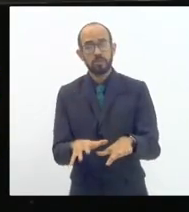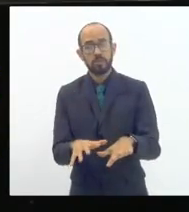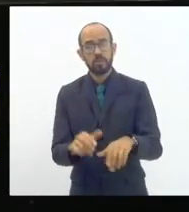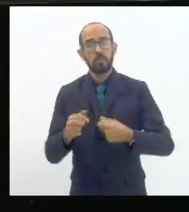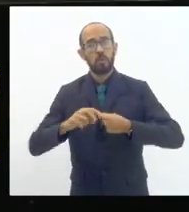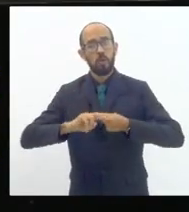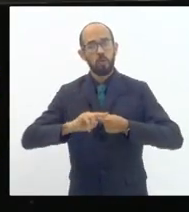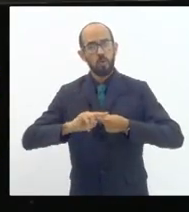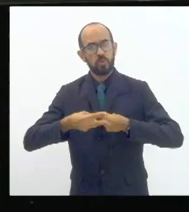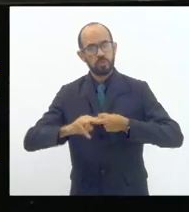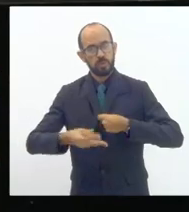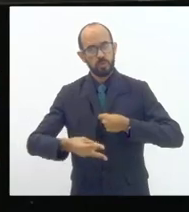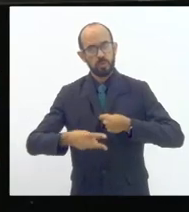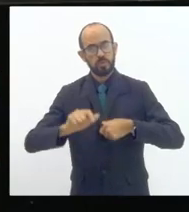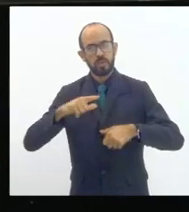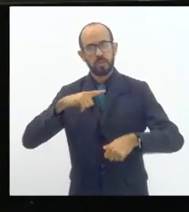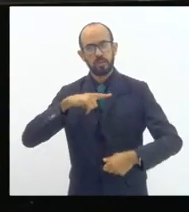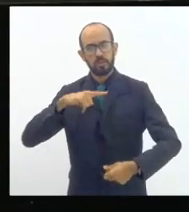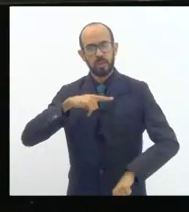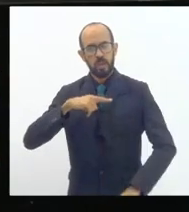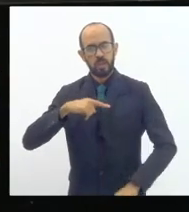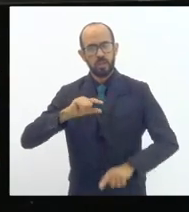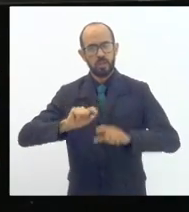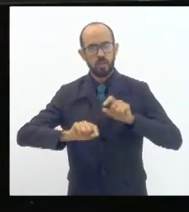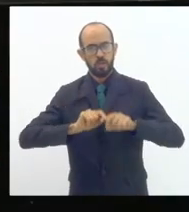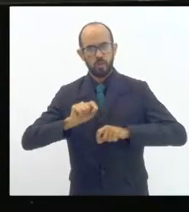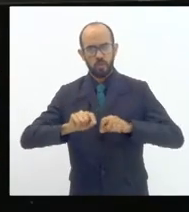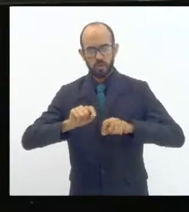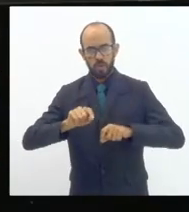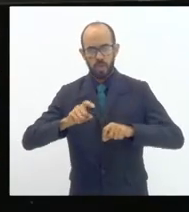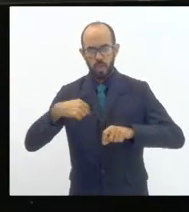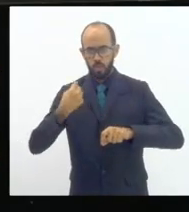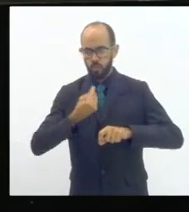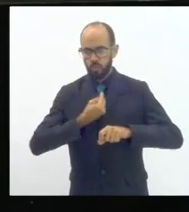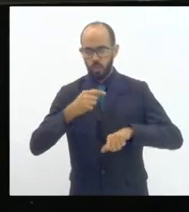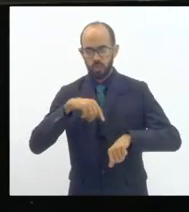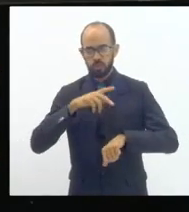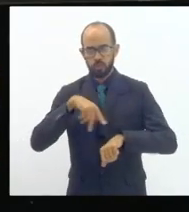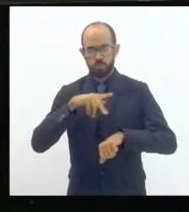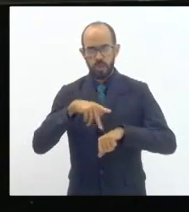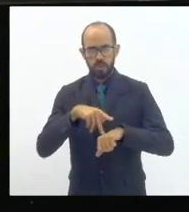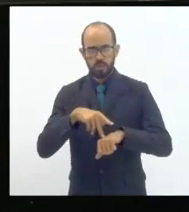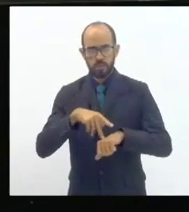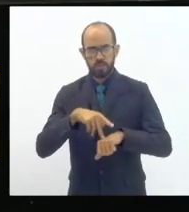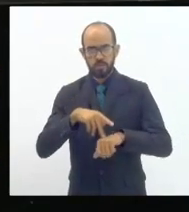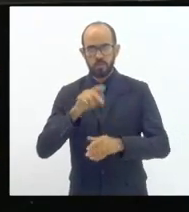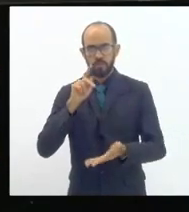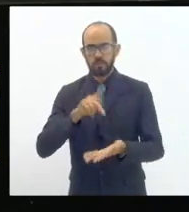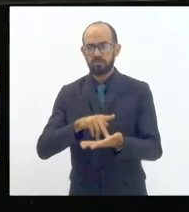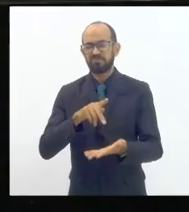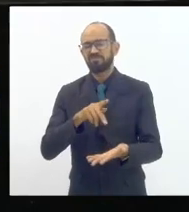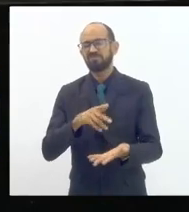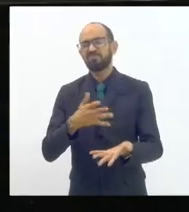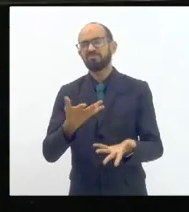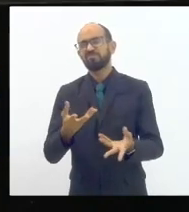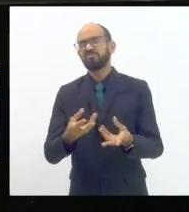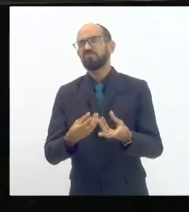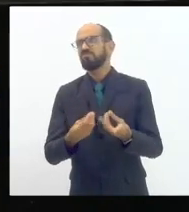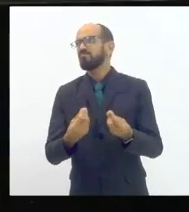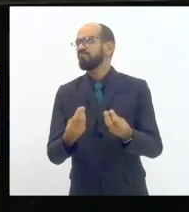produz no seio da nossa sociedade uma verdadeira